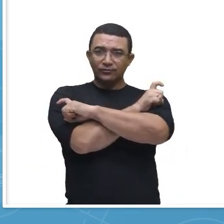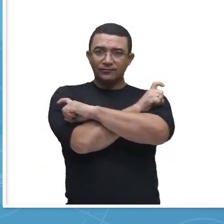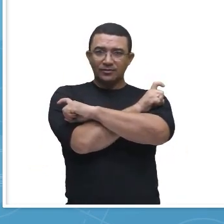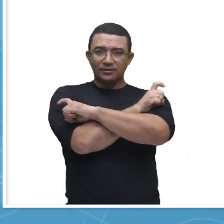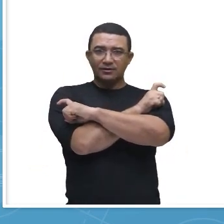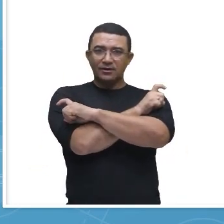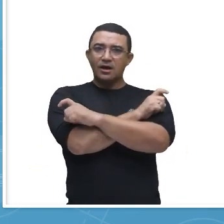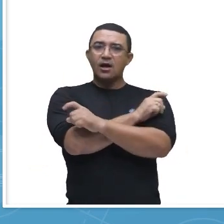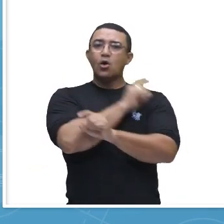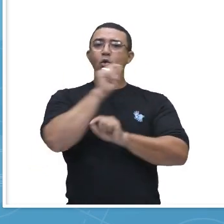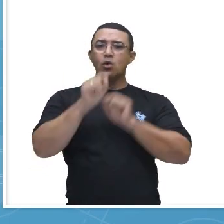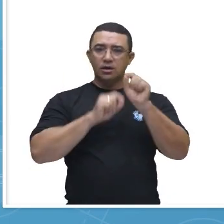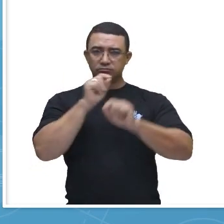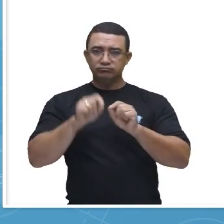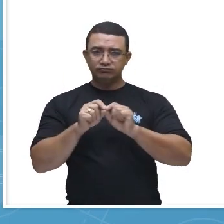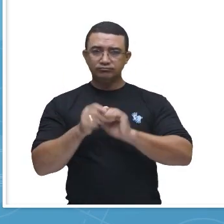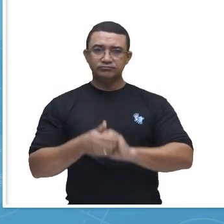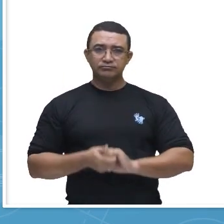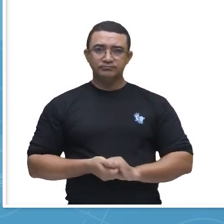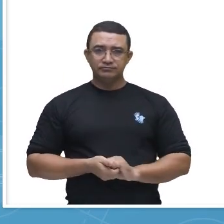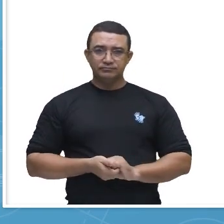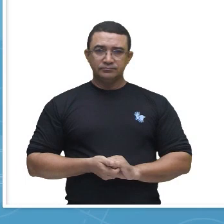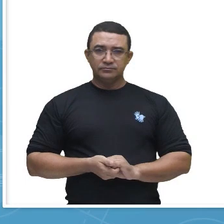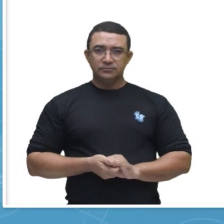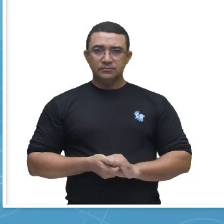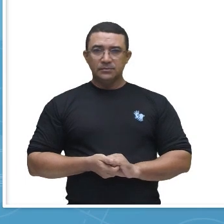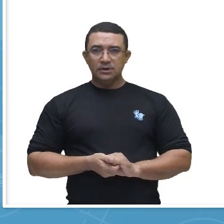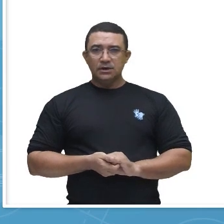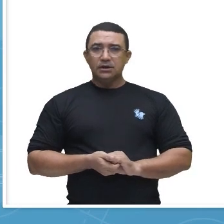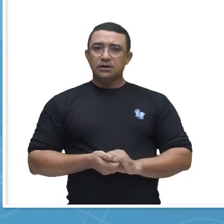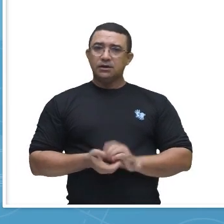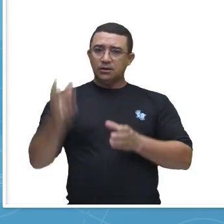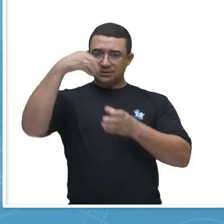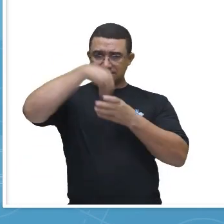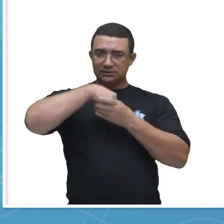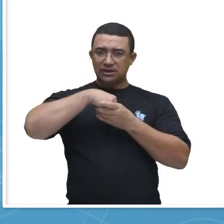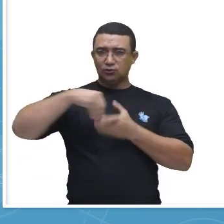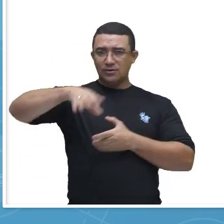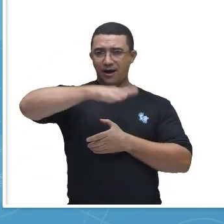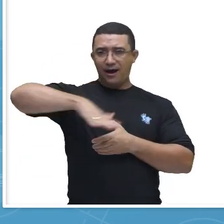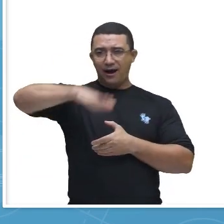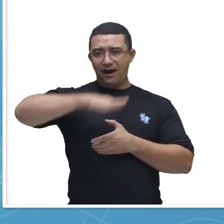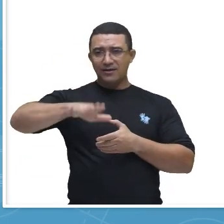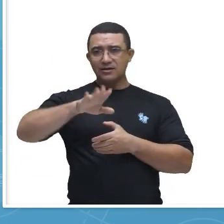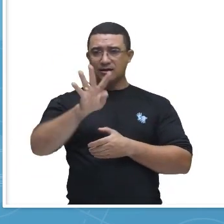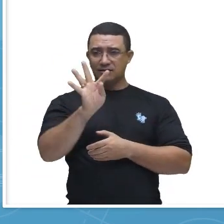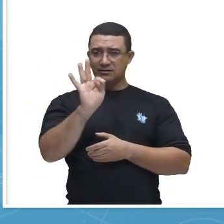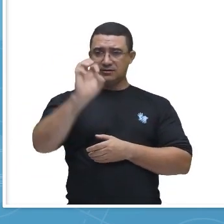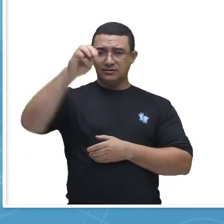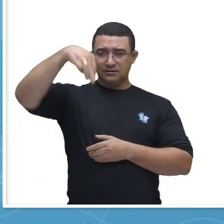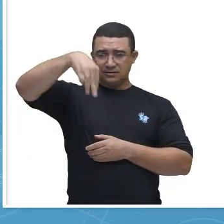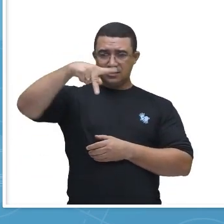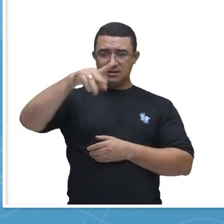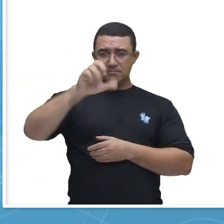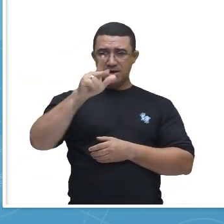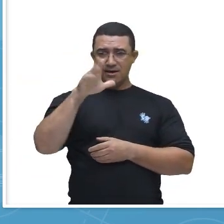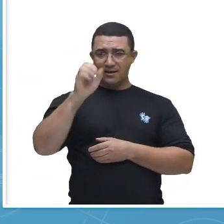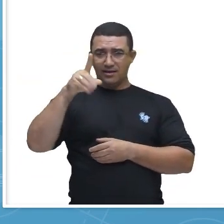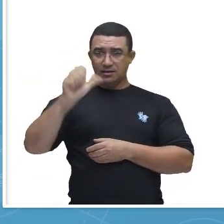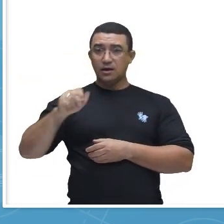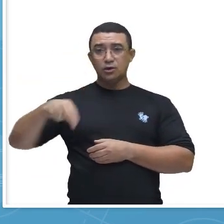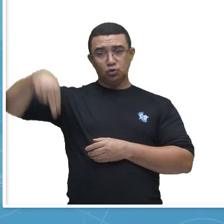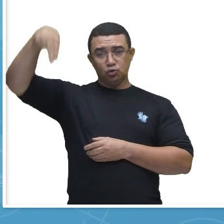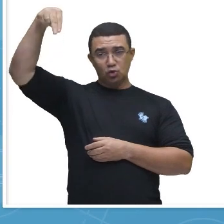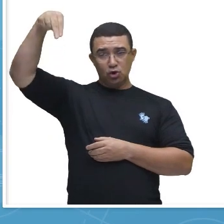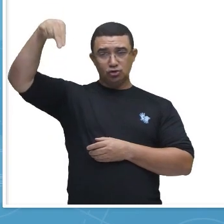uma parte deles, tá? Pelo menos uma parte estão localizados na zona temperada norte. E